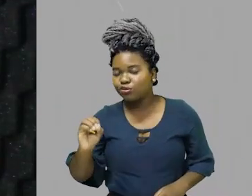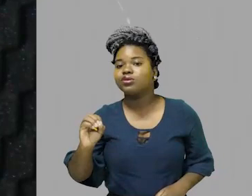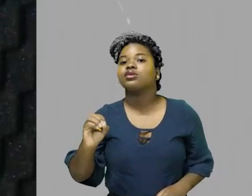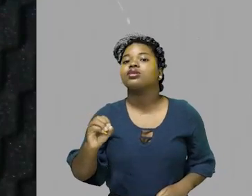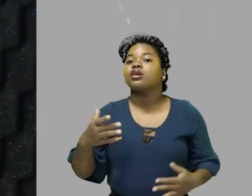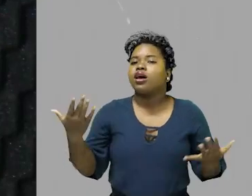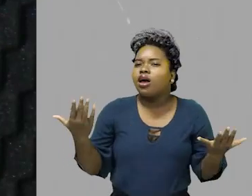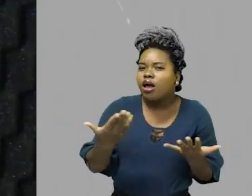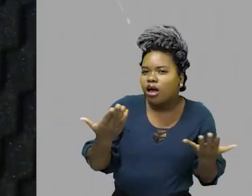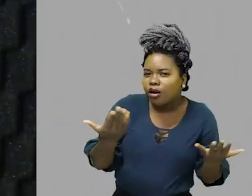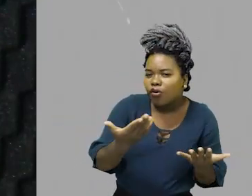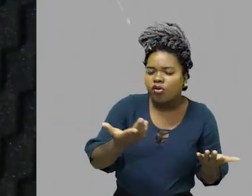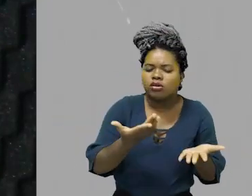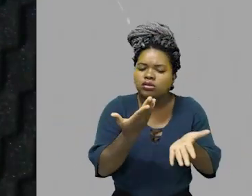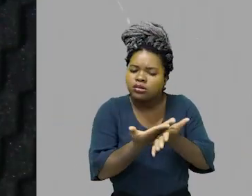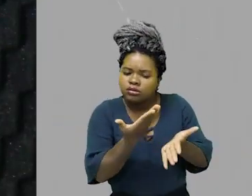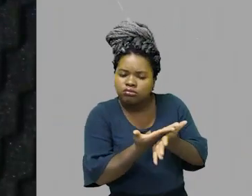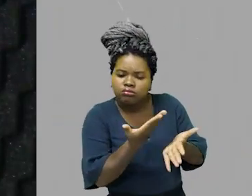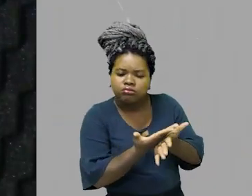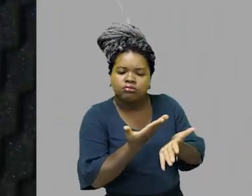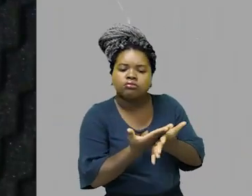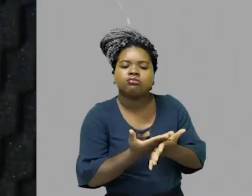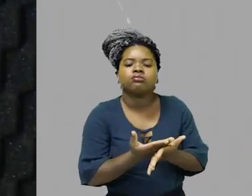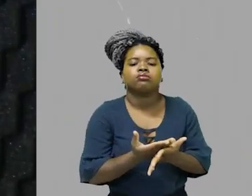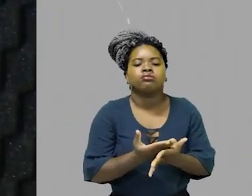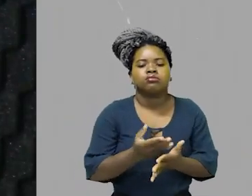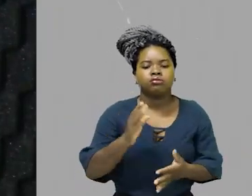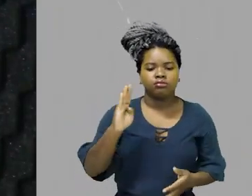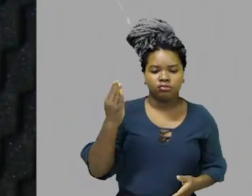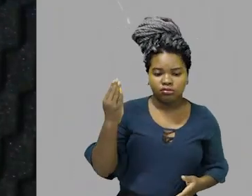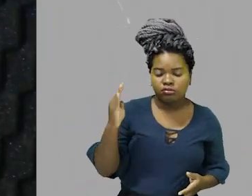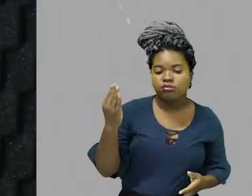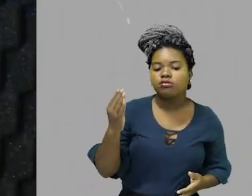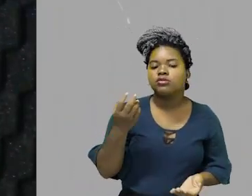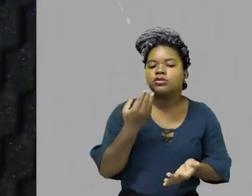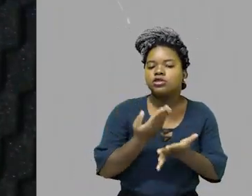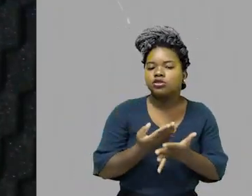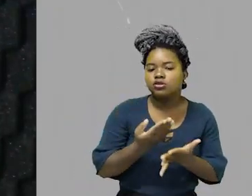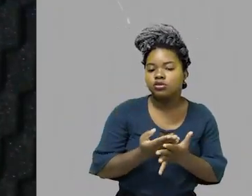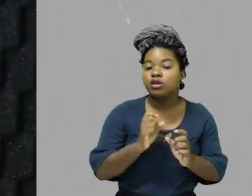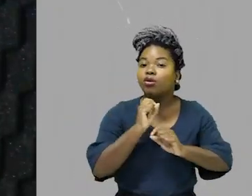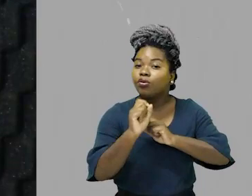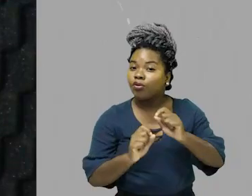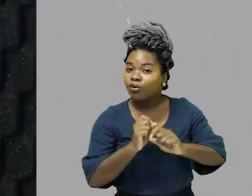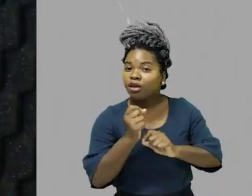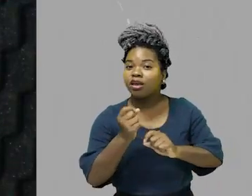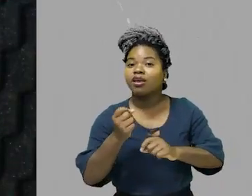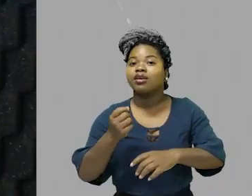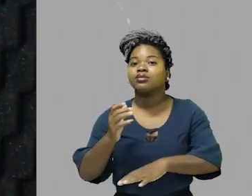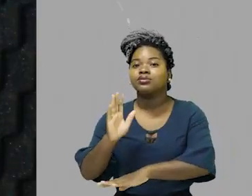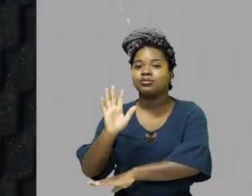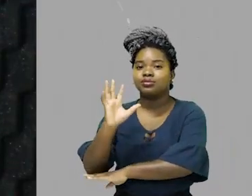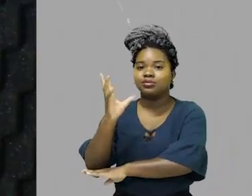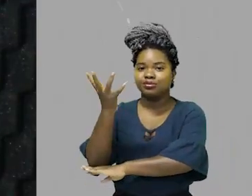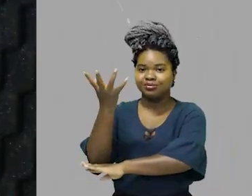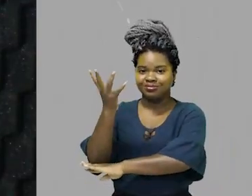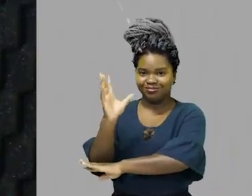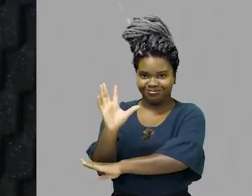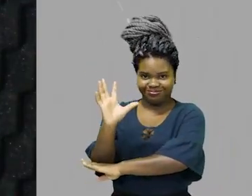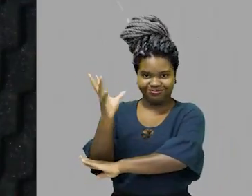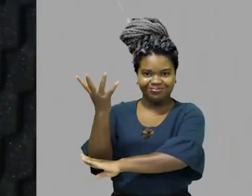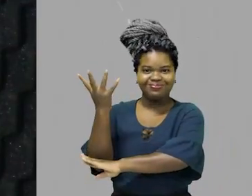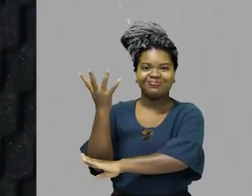agora, nessas aulas de Biologia, nessas próximas aulas, estudar um pouco sobre as plantas. Nós vamos ter um período